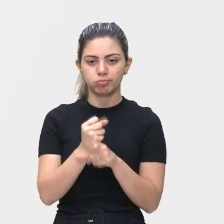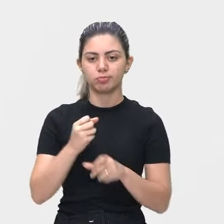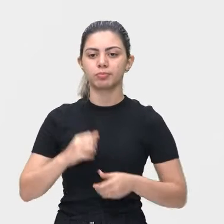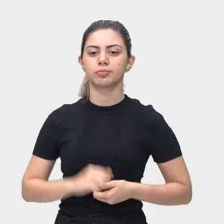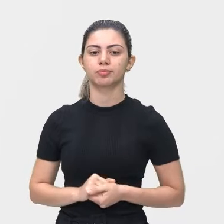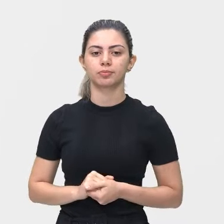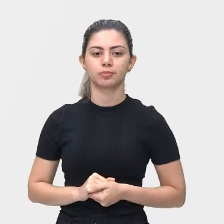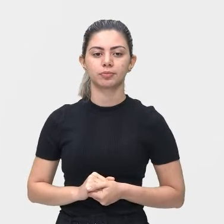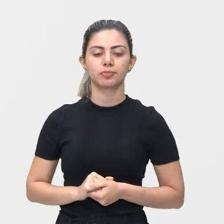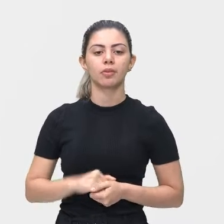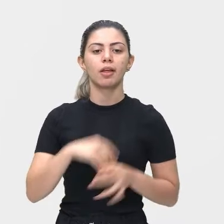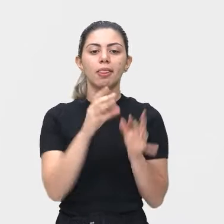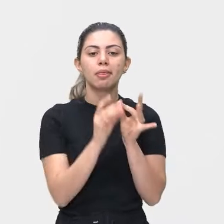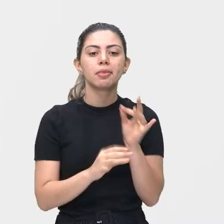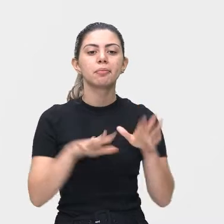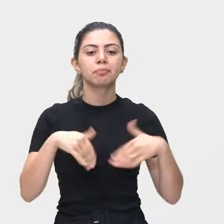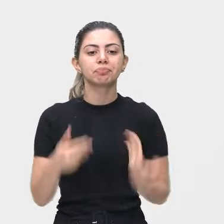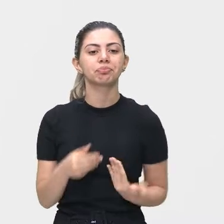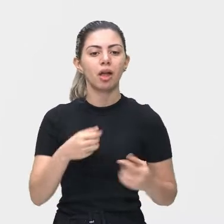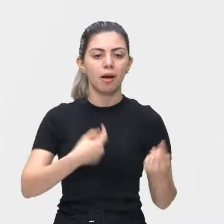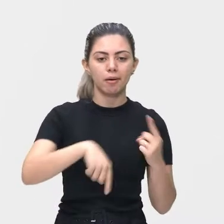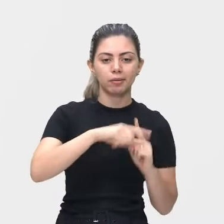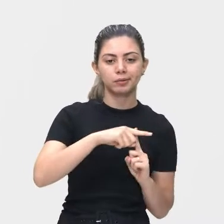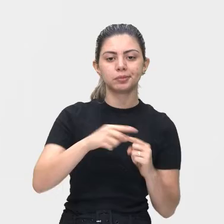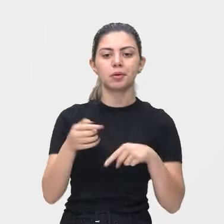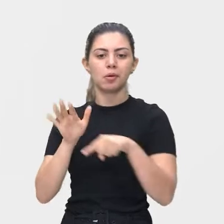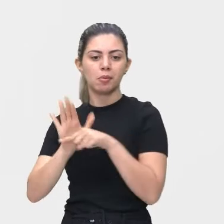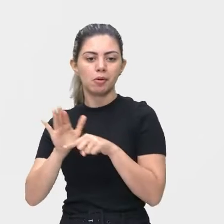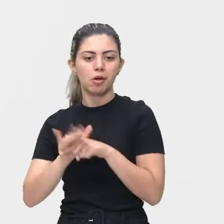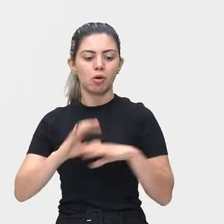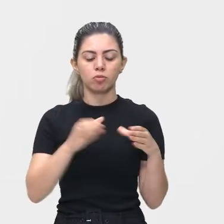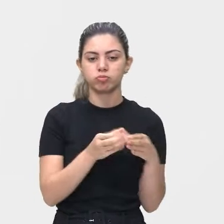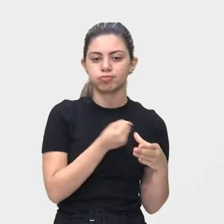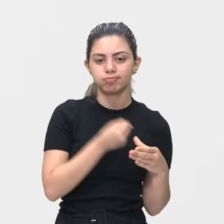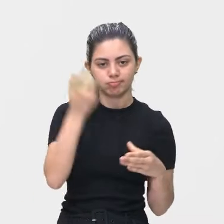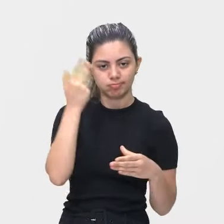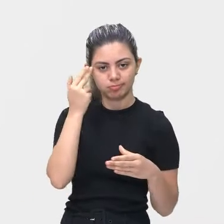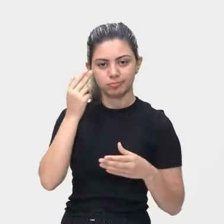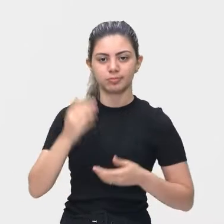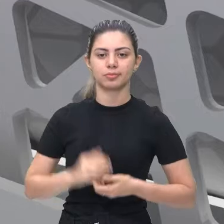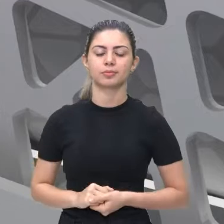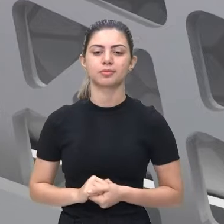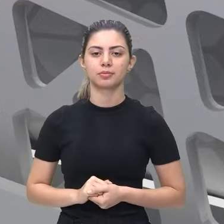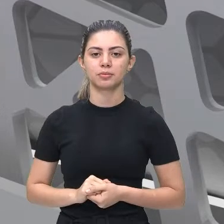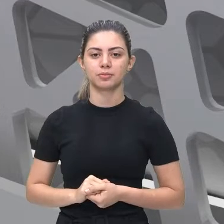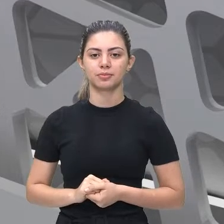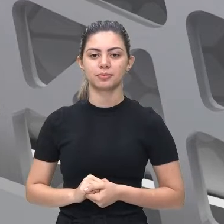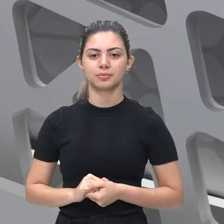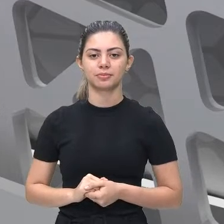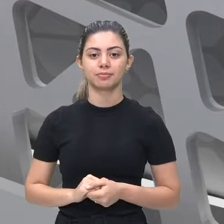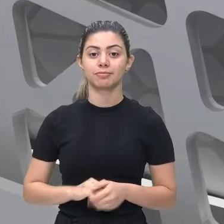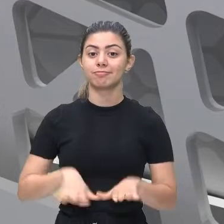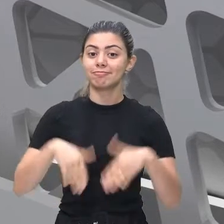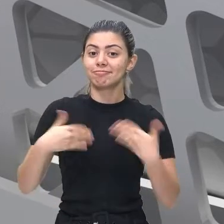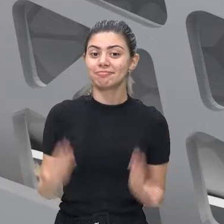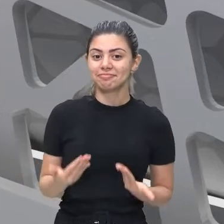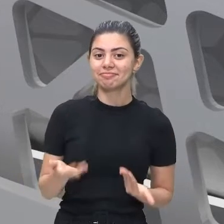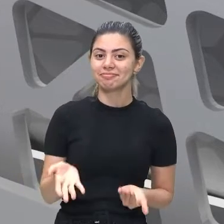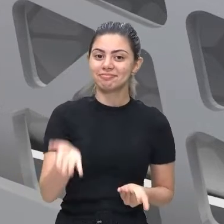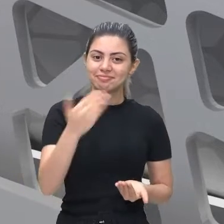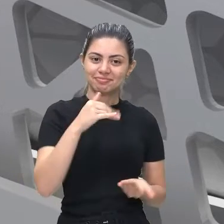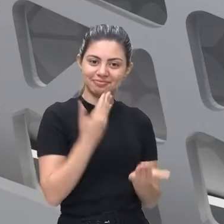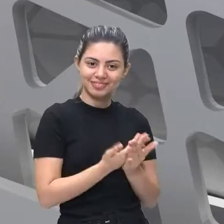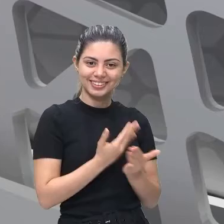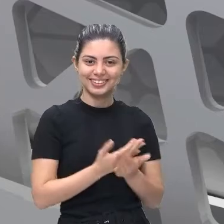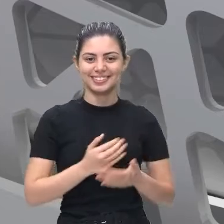e operações, detalhamento, adição e subtração de números racionais. Então, vamos